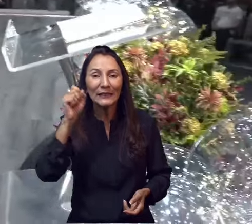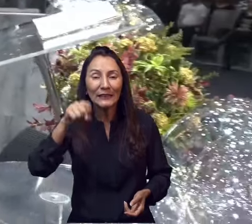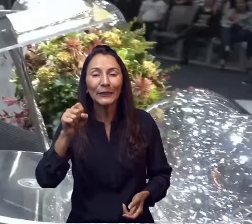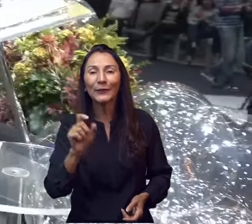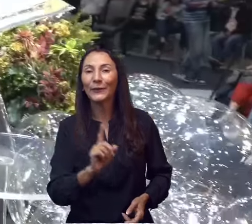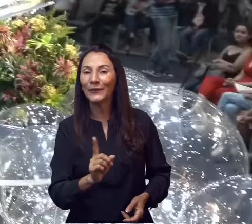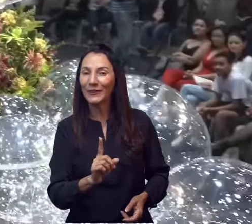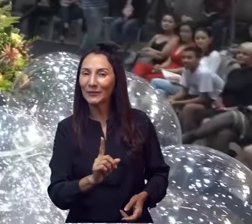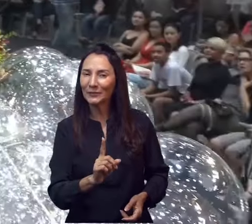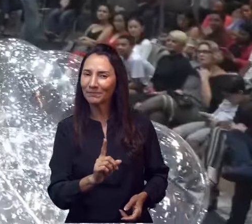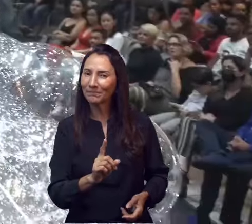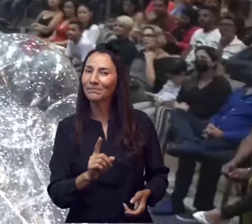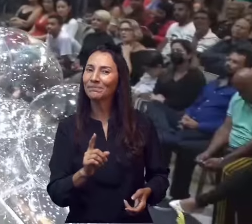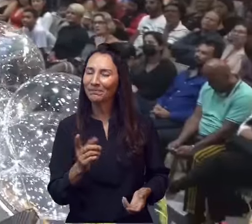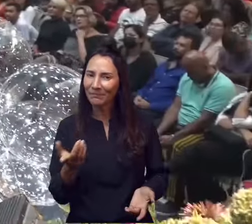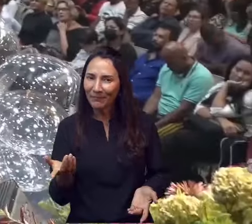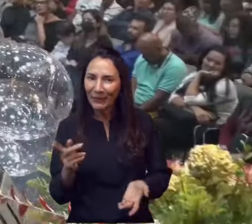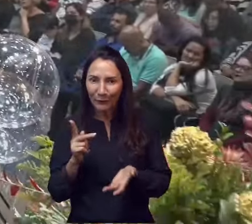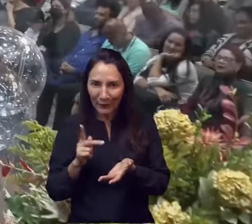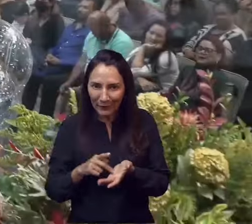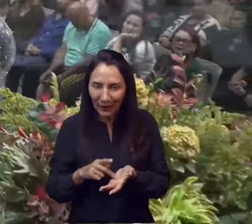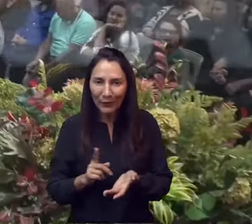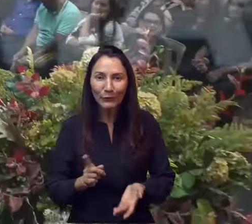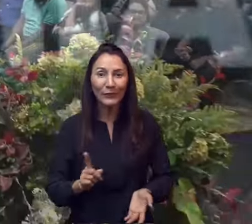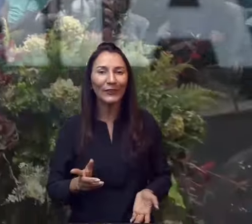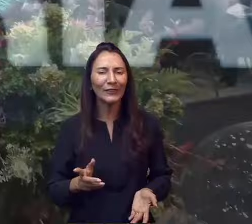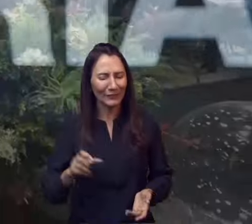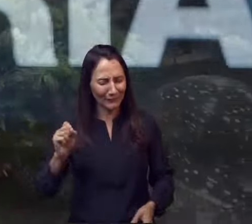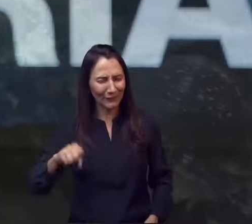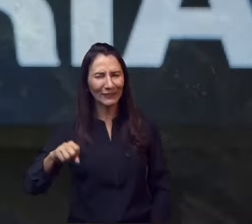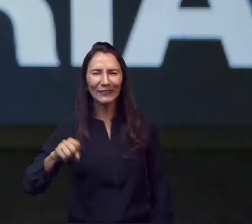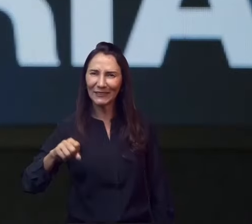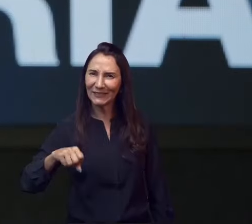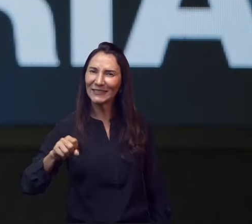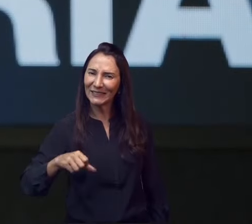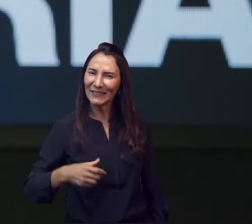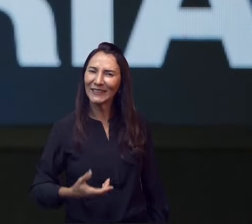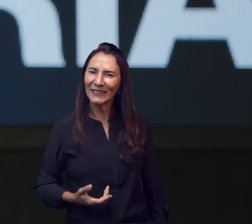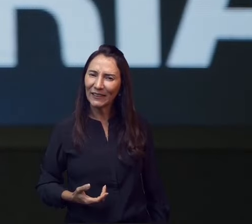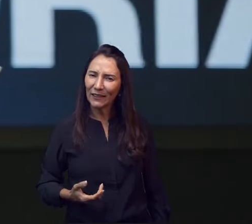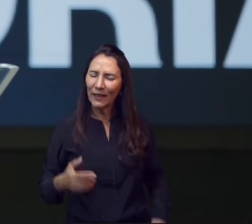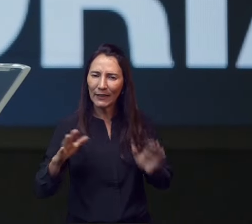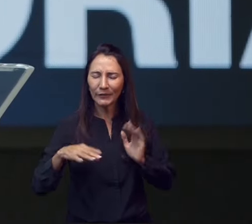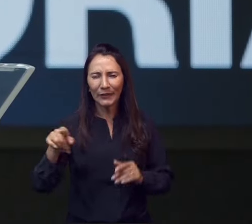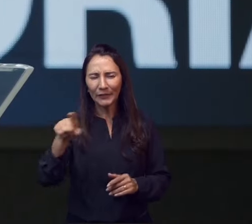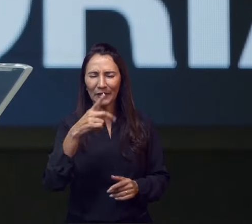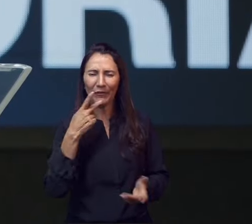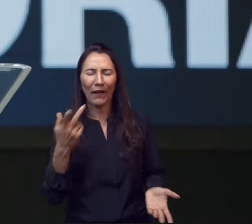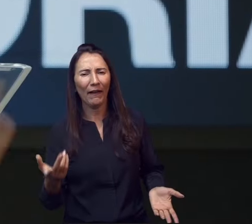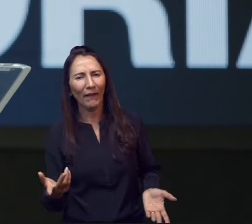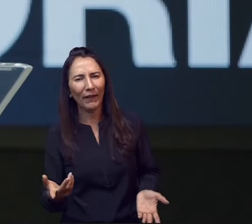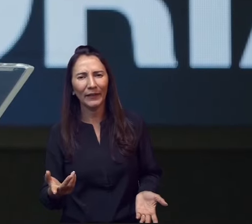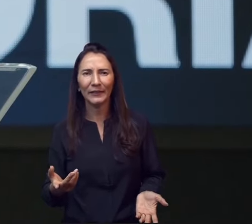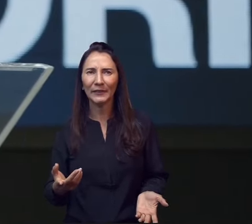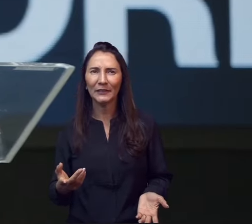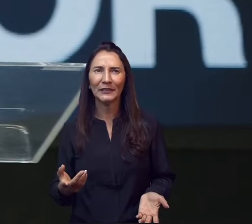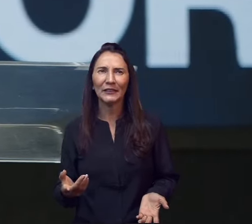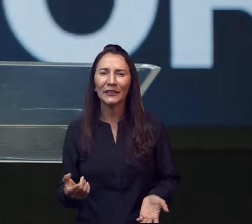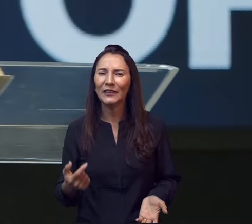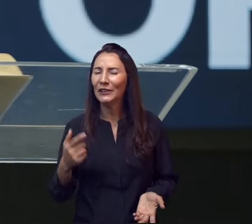não tem sido assim ou não Sim e talvez você diga Eu vou comprar